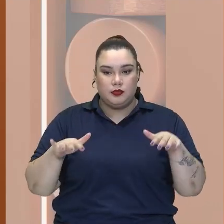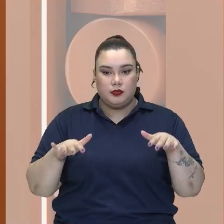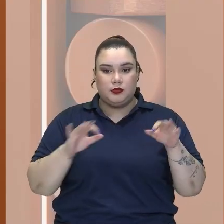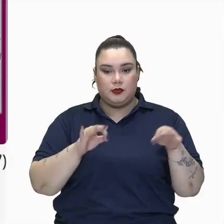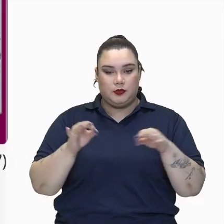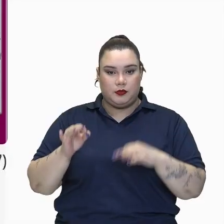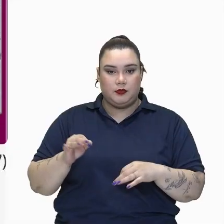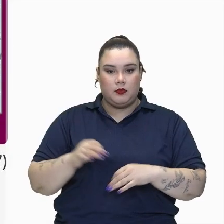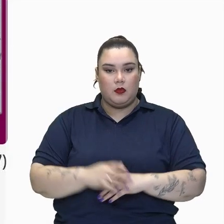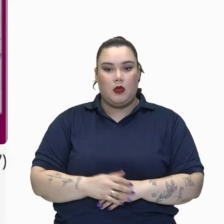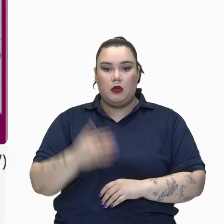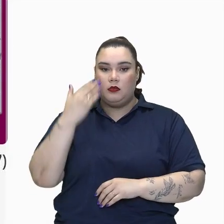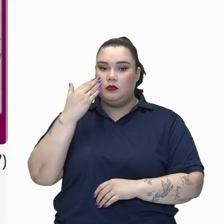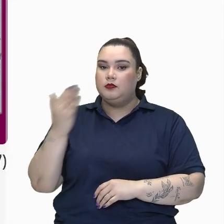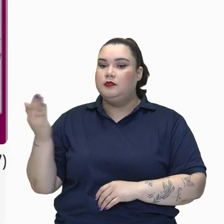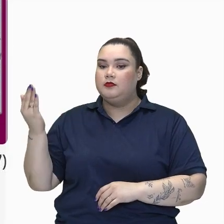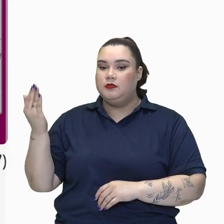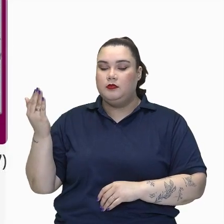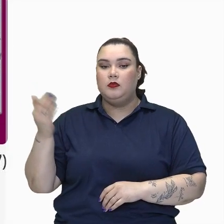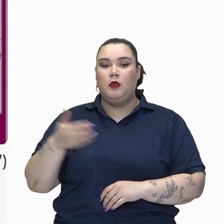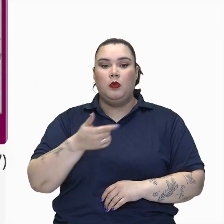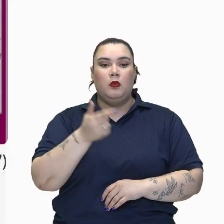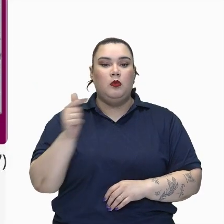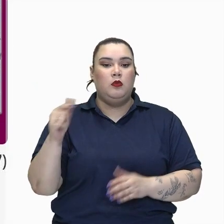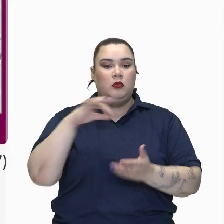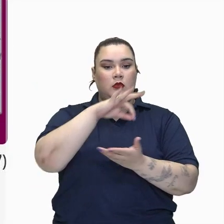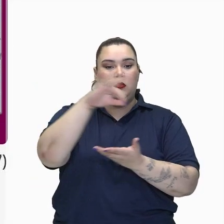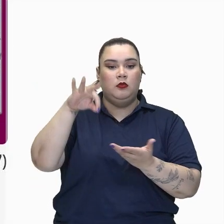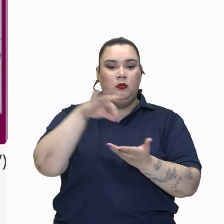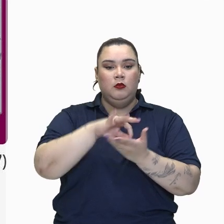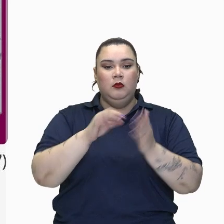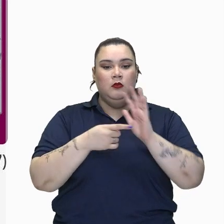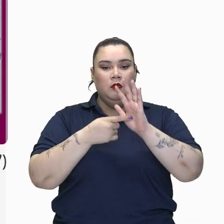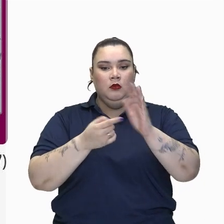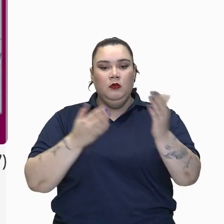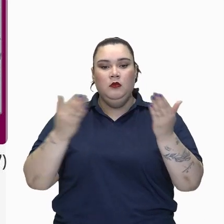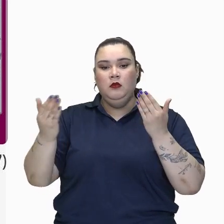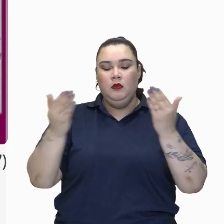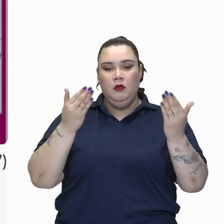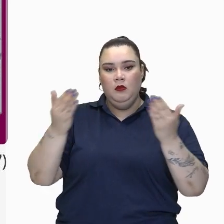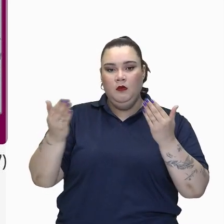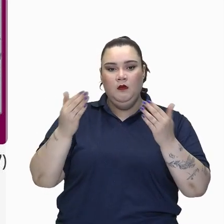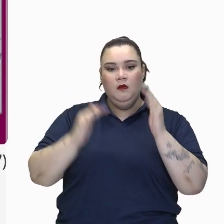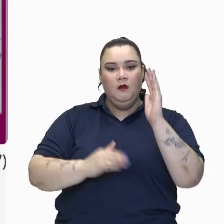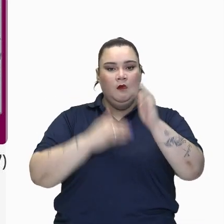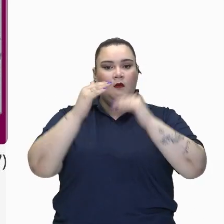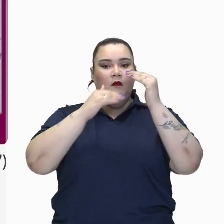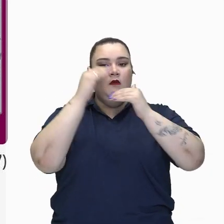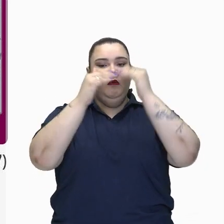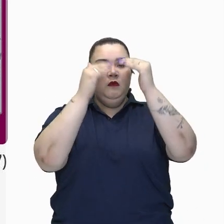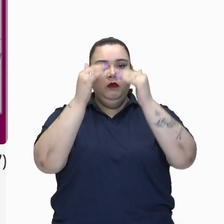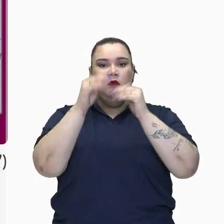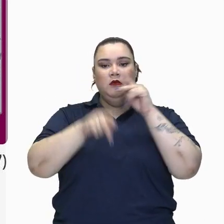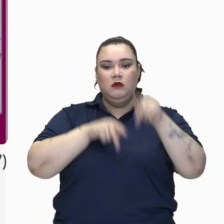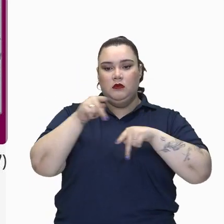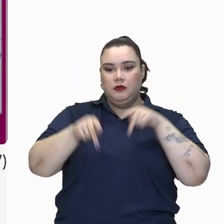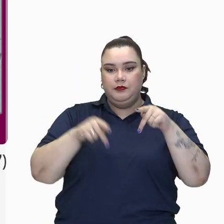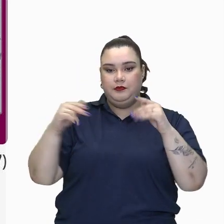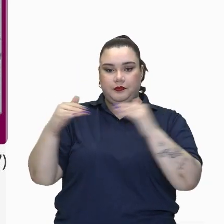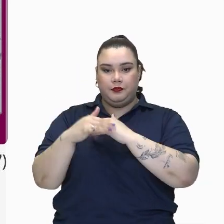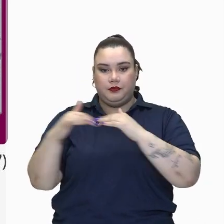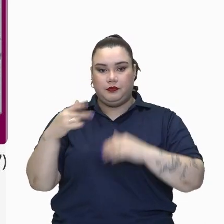Nesse próximo mapa, a gente vai mostrar, né, fazer uma comparação aí da evolução da população urbana